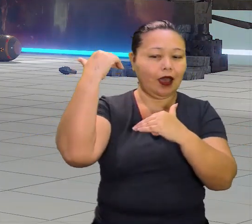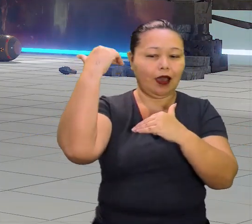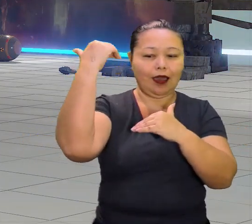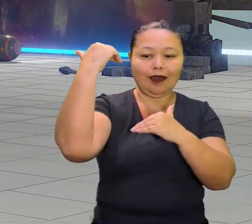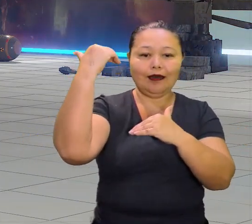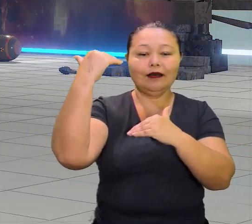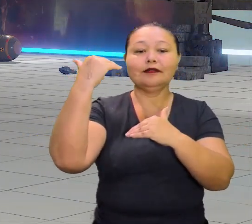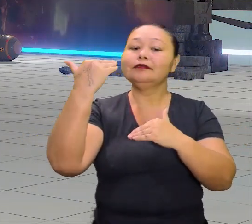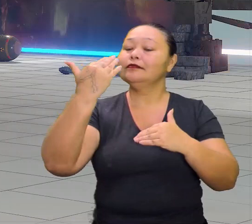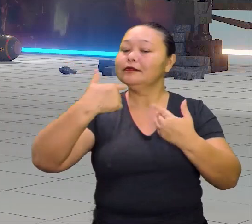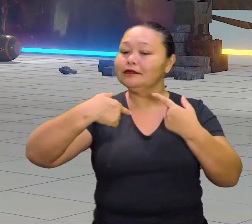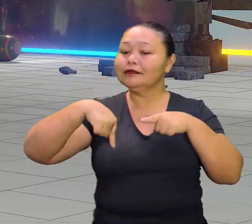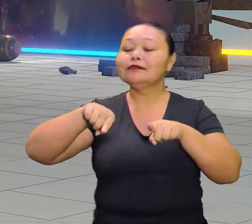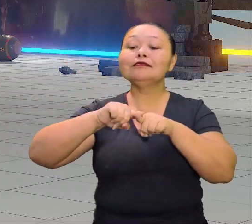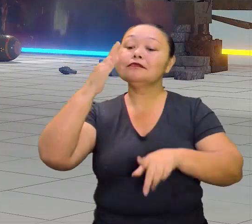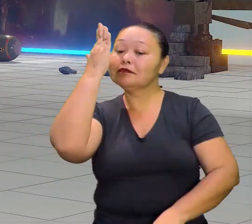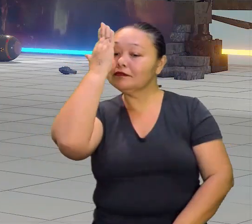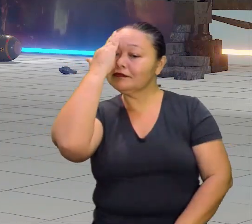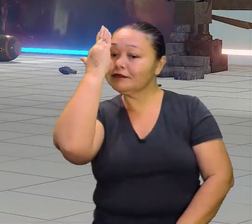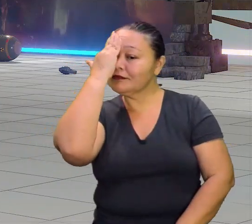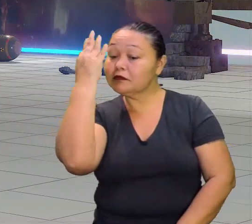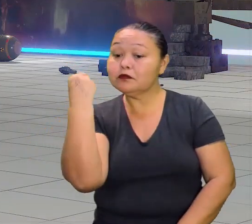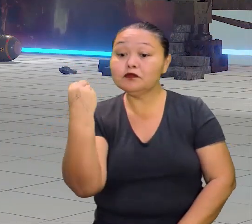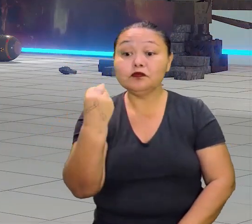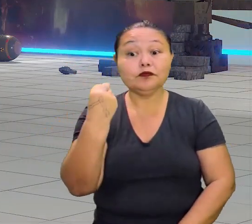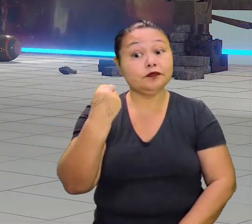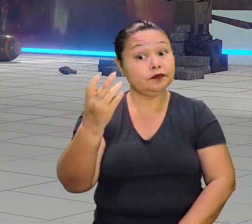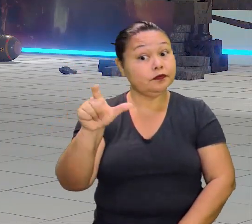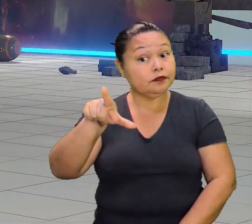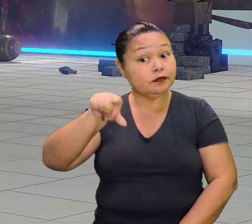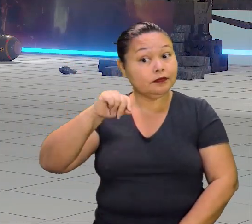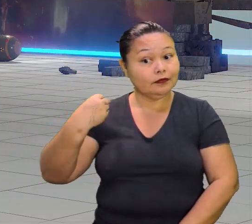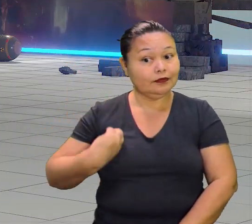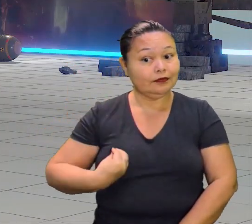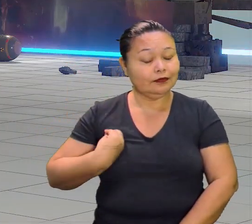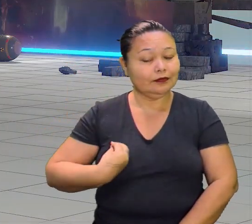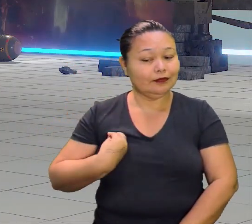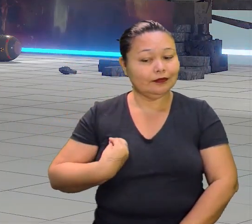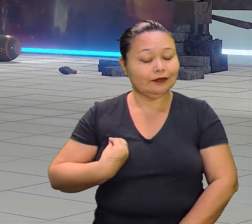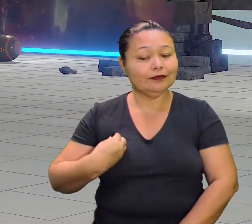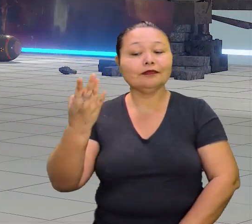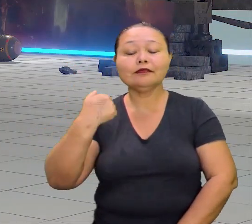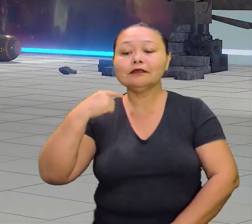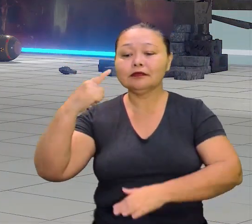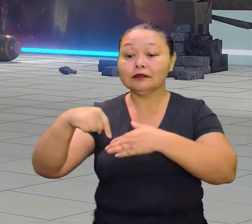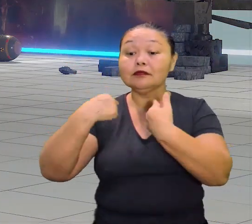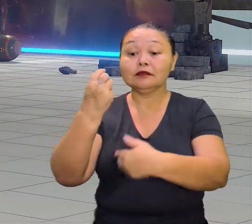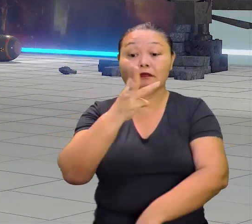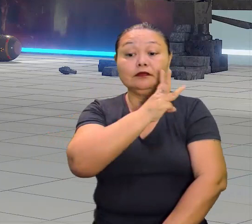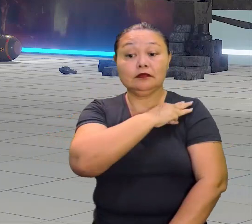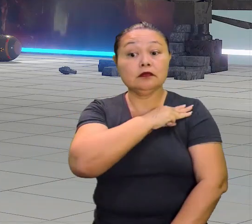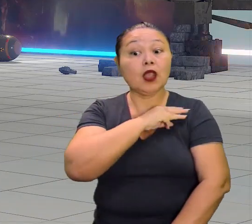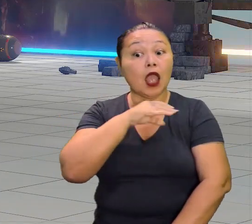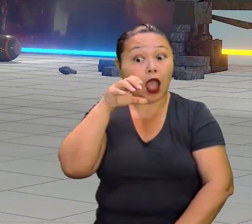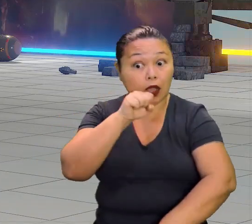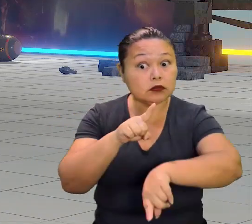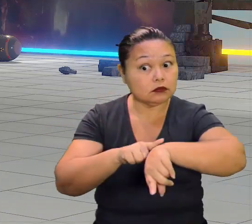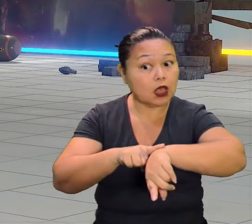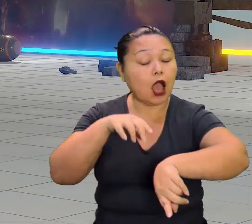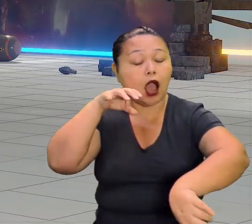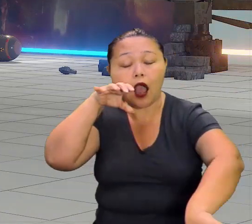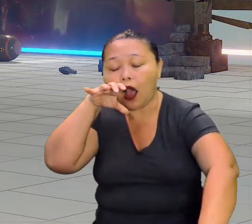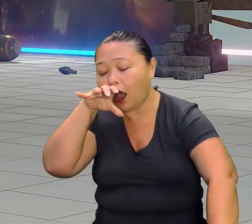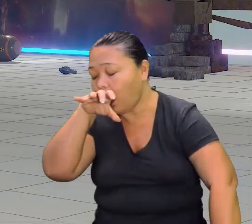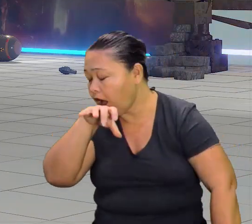crescer e já vão saber também o que vão querer das suas vidas. Tá? Quando chegarmos lá no terceiro ano, passa muito rápido, tá?